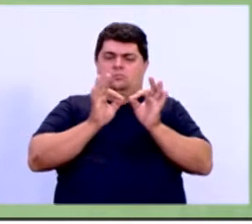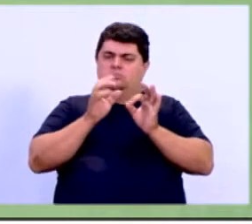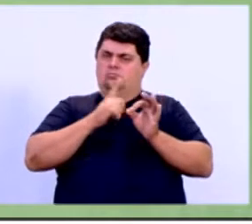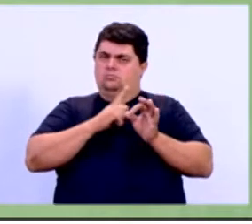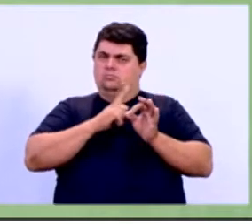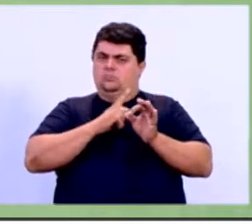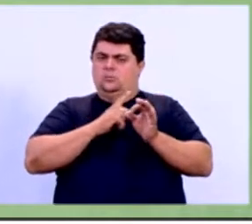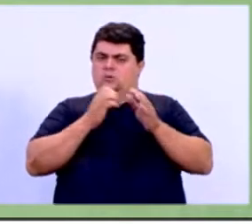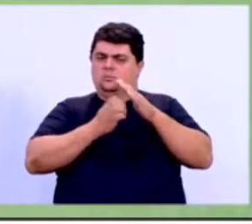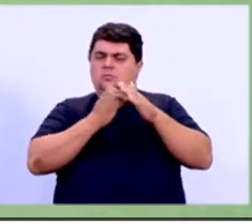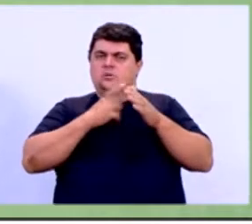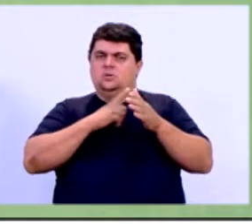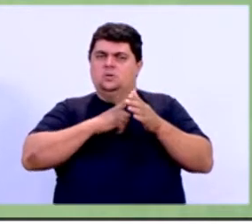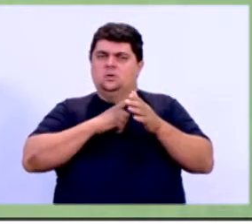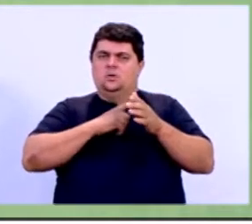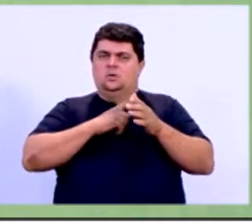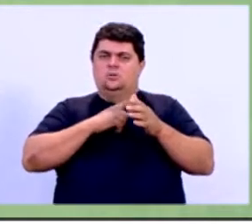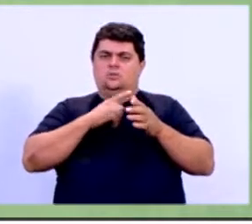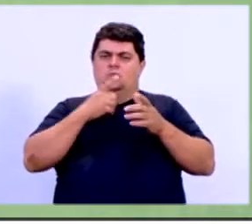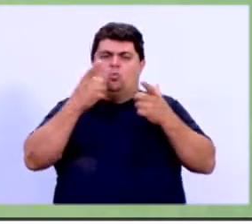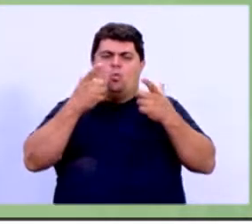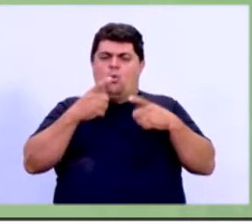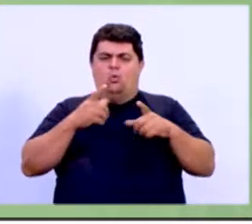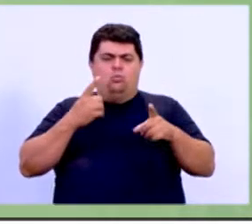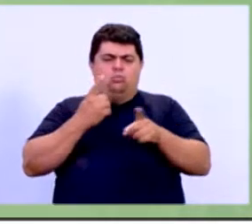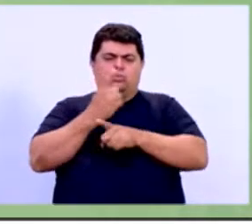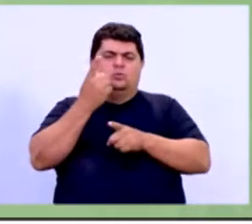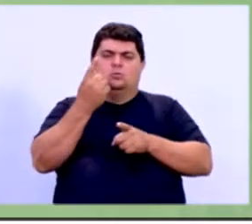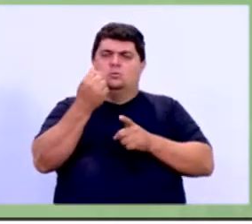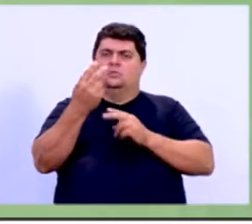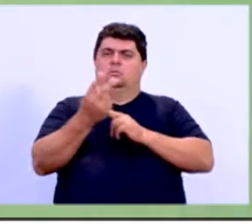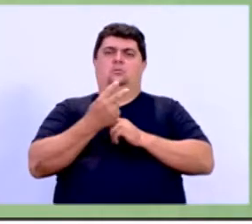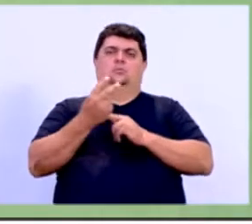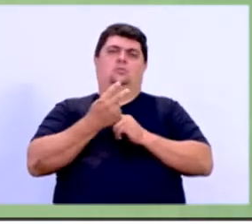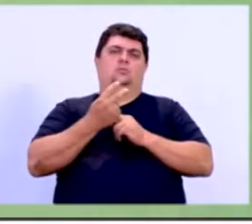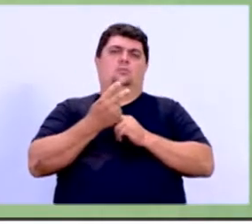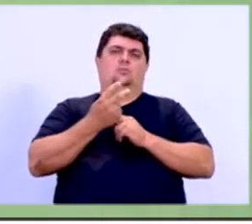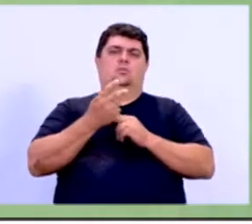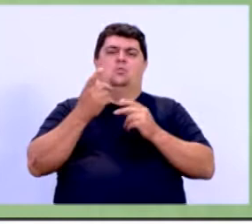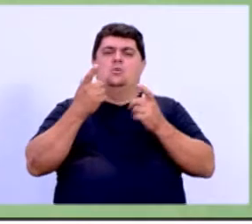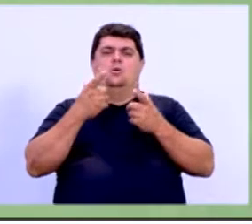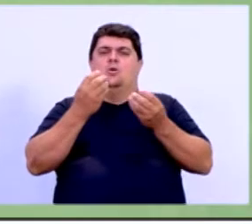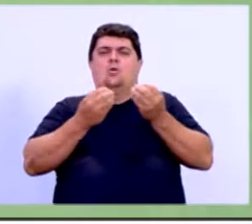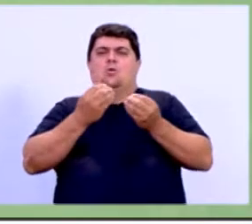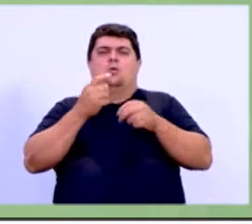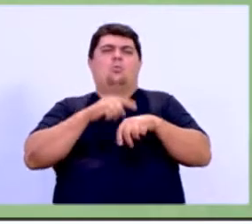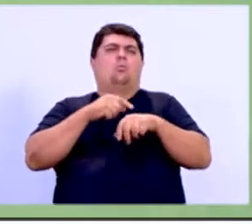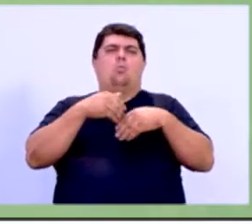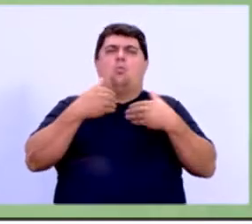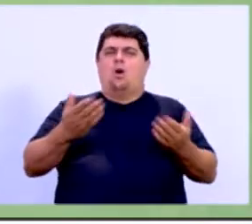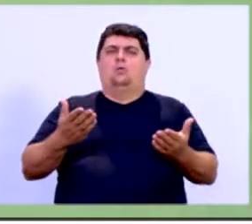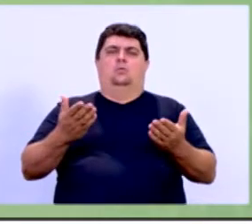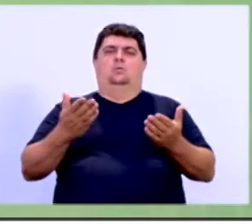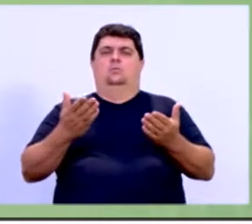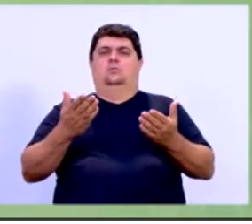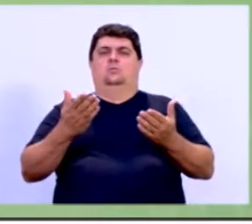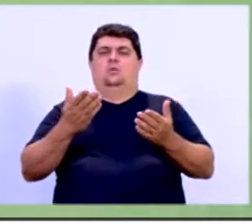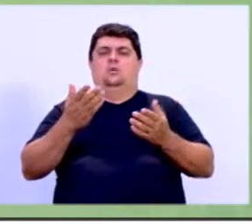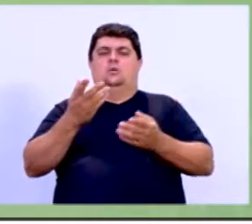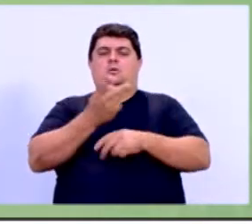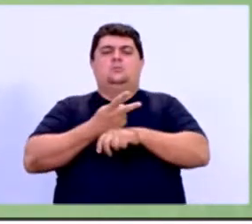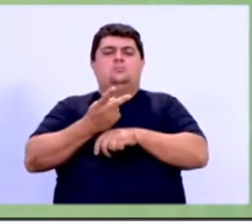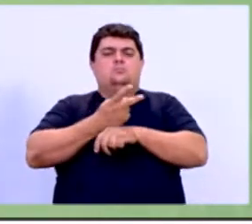possui algumas formas, algumas fontes, né, o local, como, quando ela busca